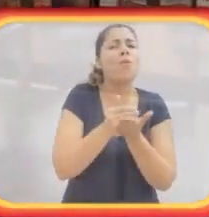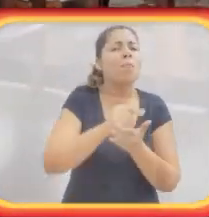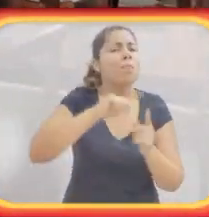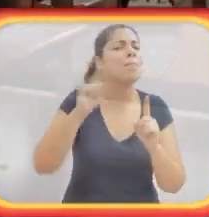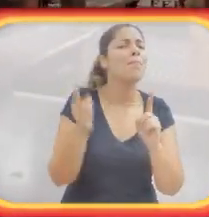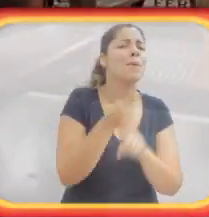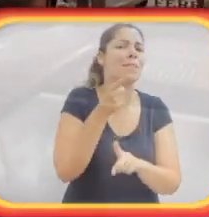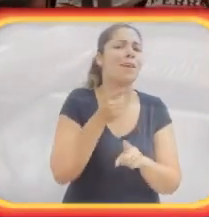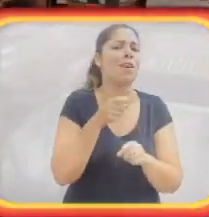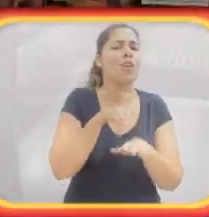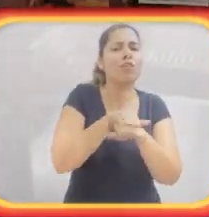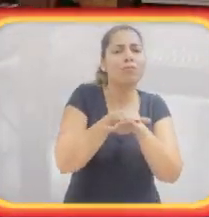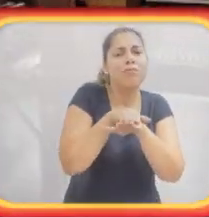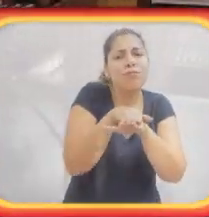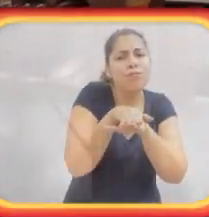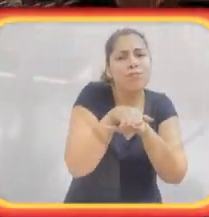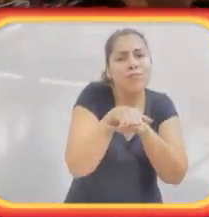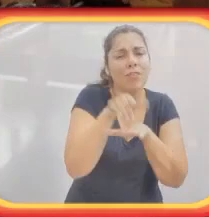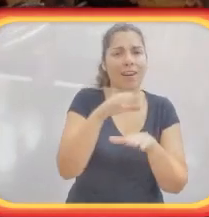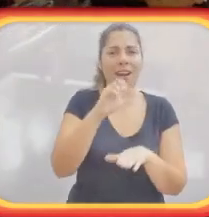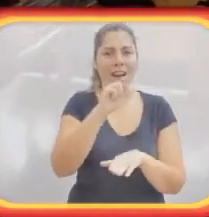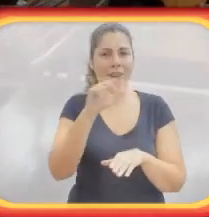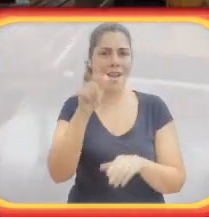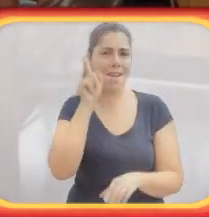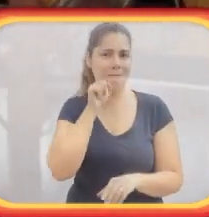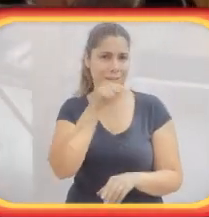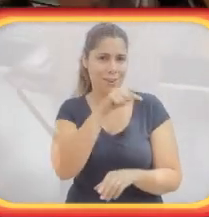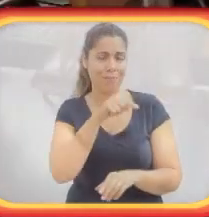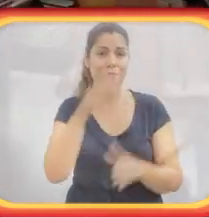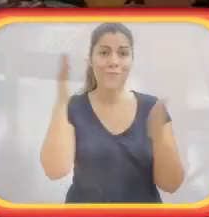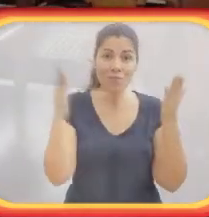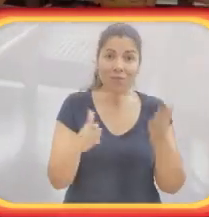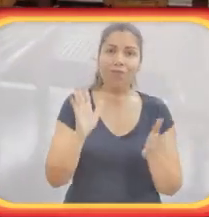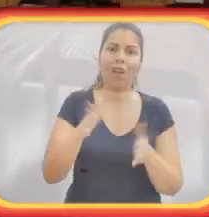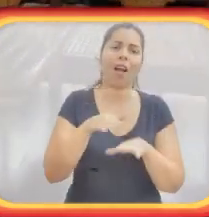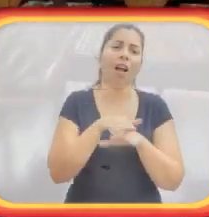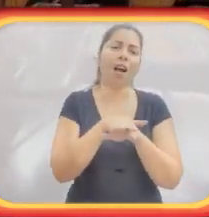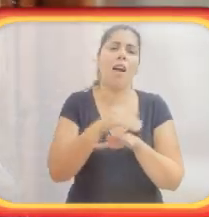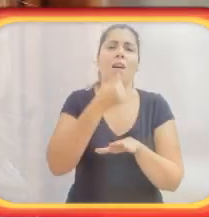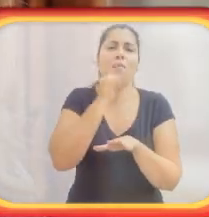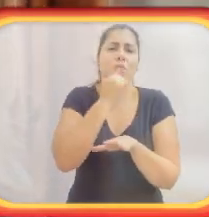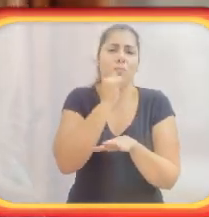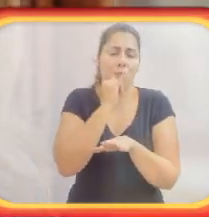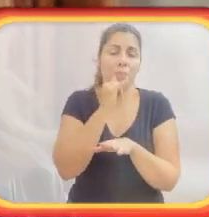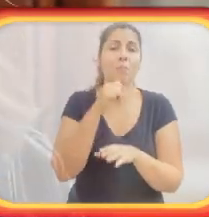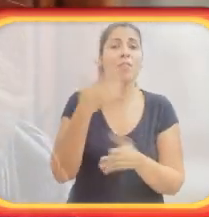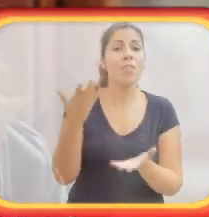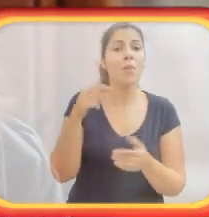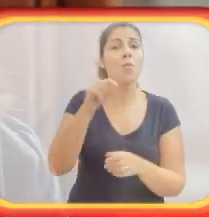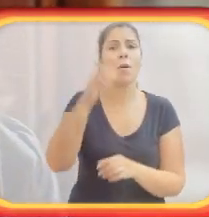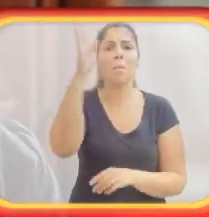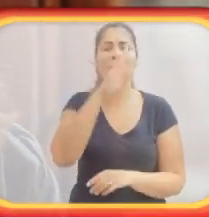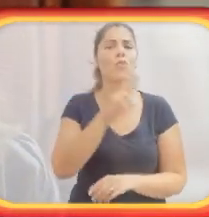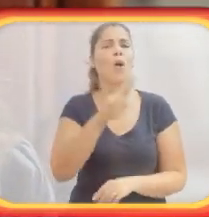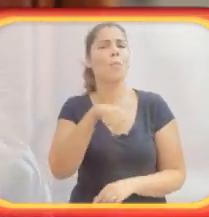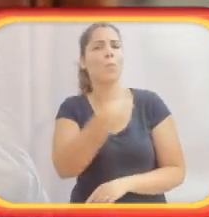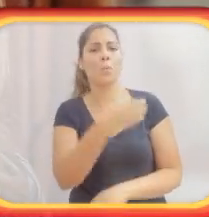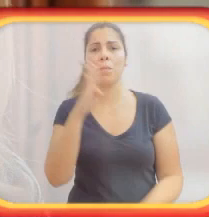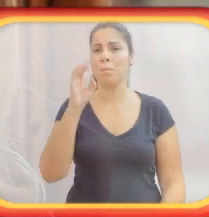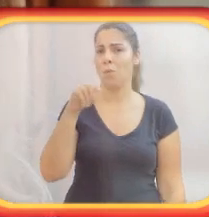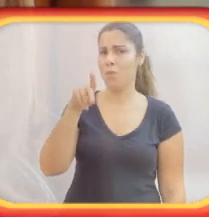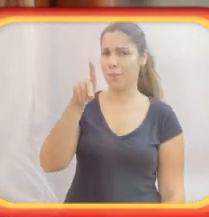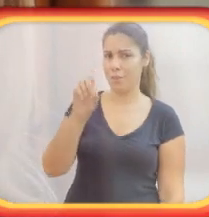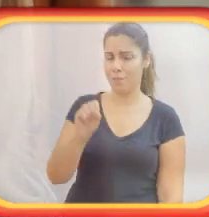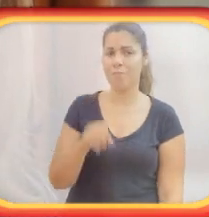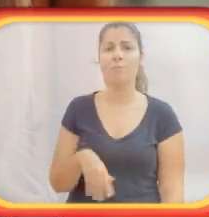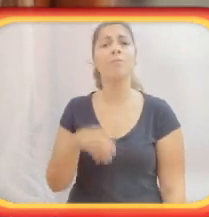sobre carris. Sobre trilhos, por onde primeiro andaram os carros